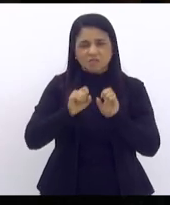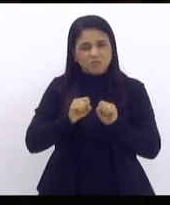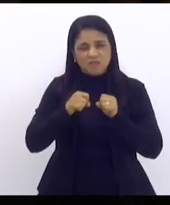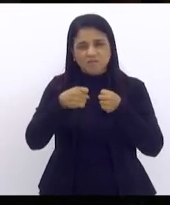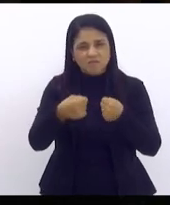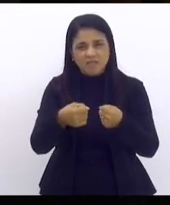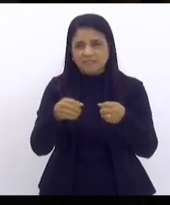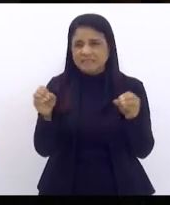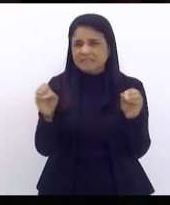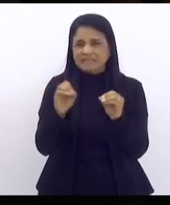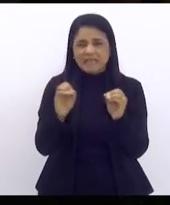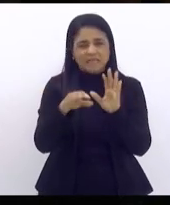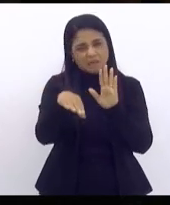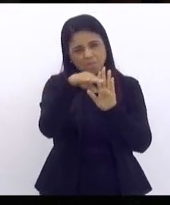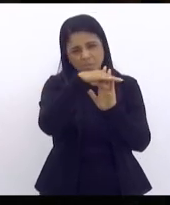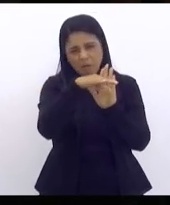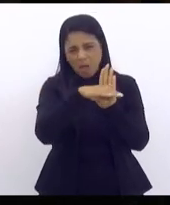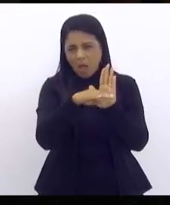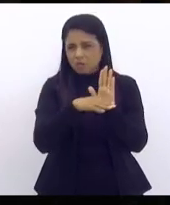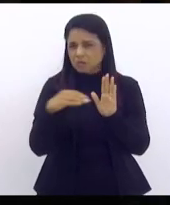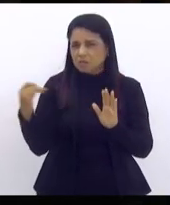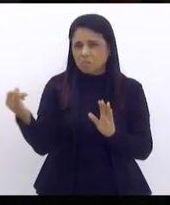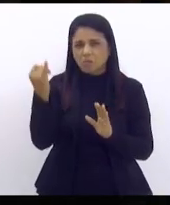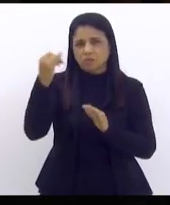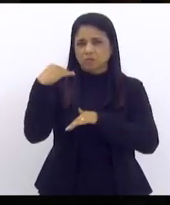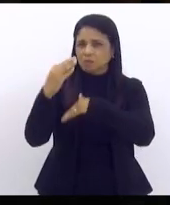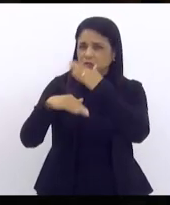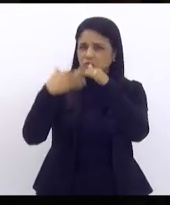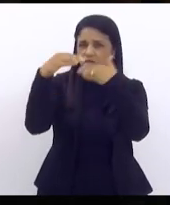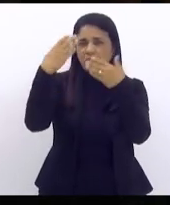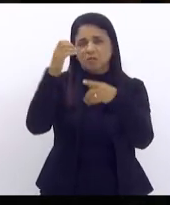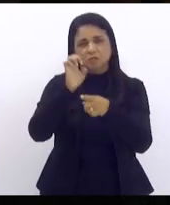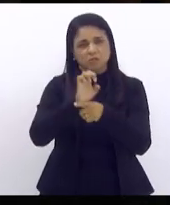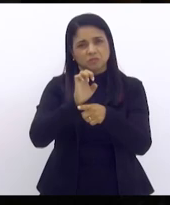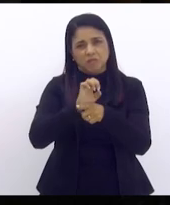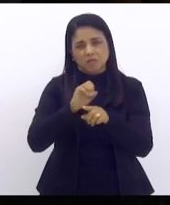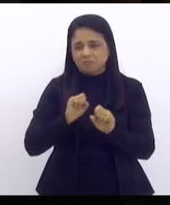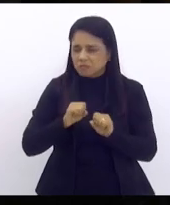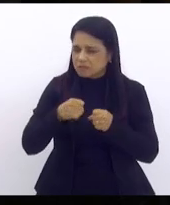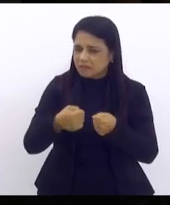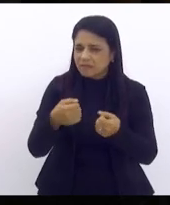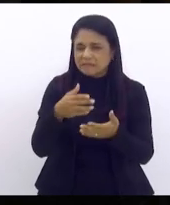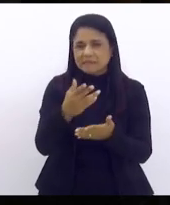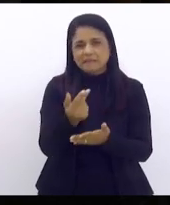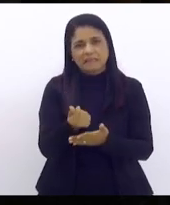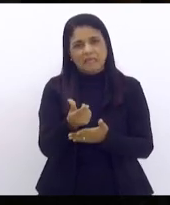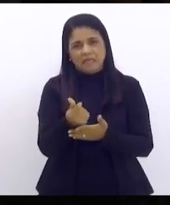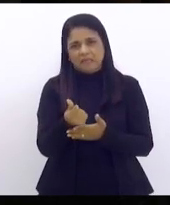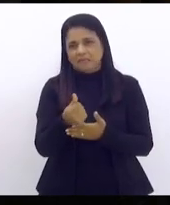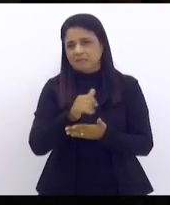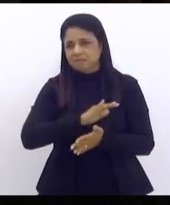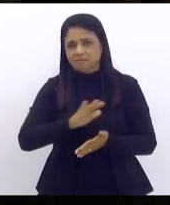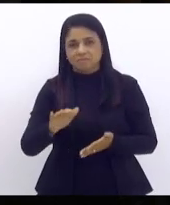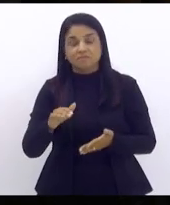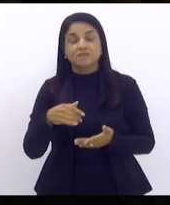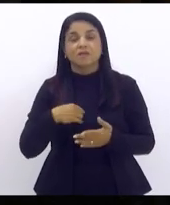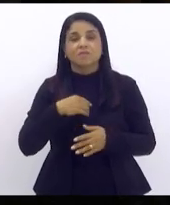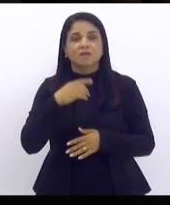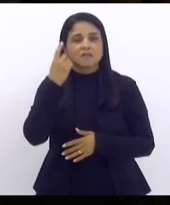defende nenhuma pauta importante para o desenvolvimento do nosso estado, é uma deputada que